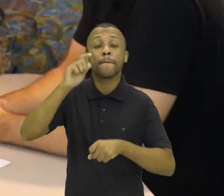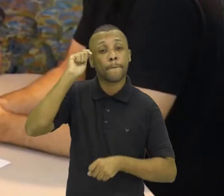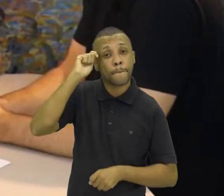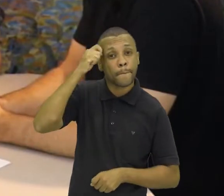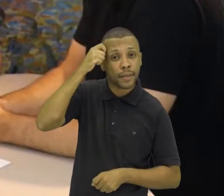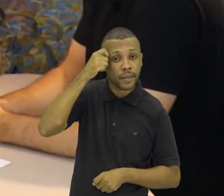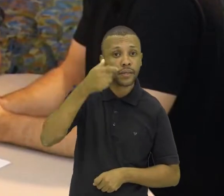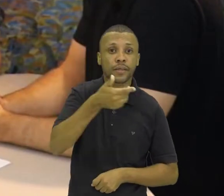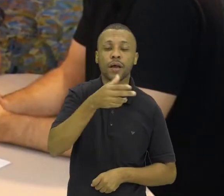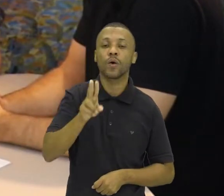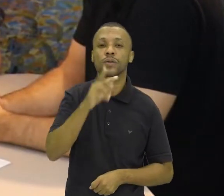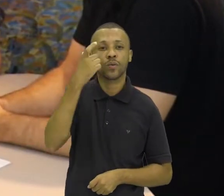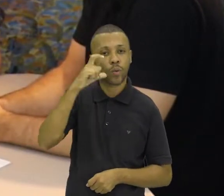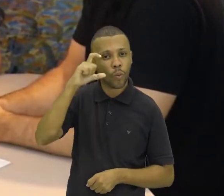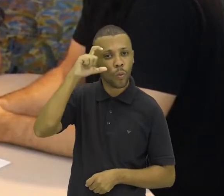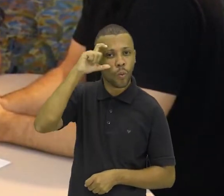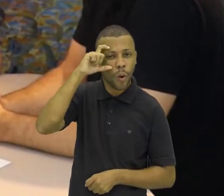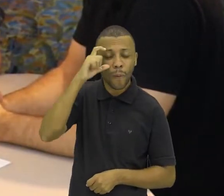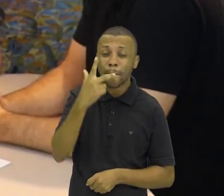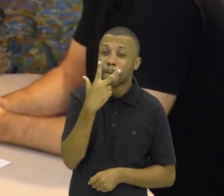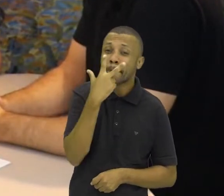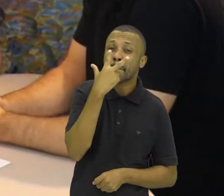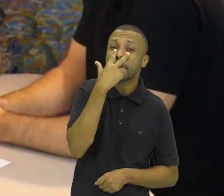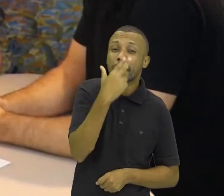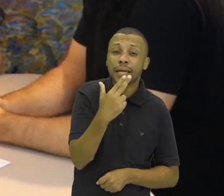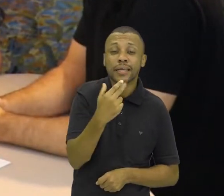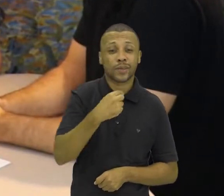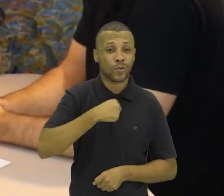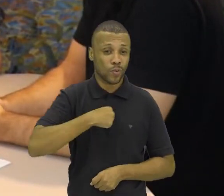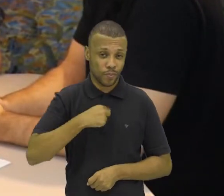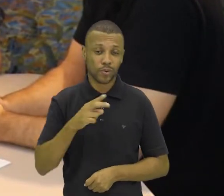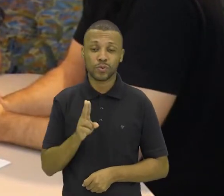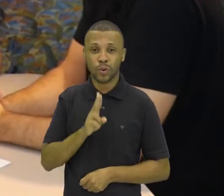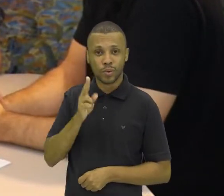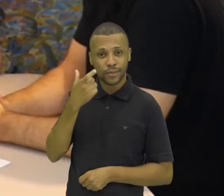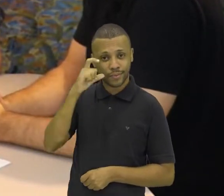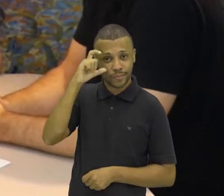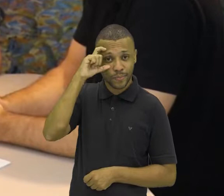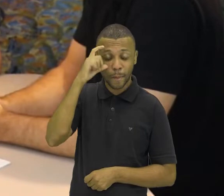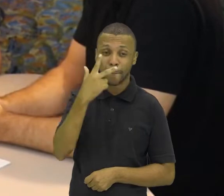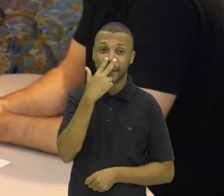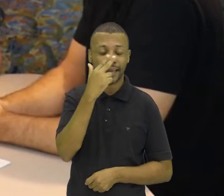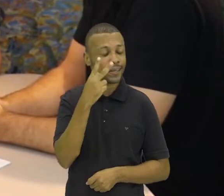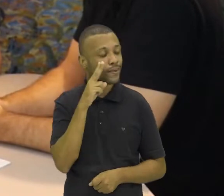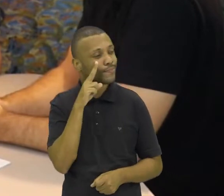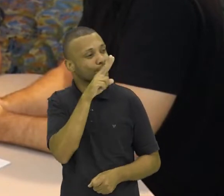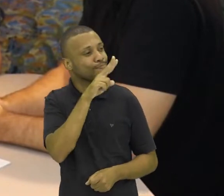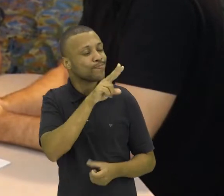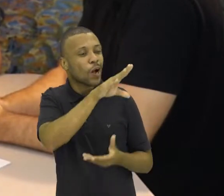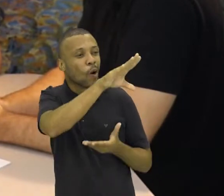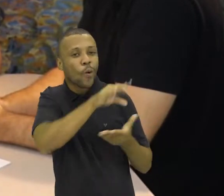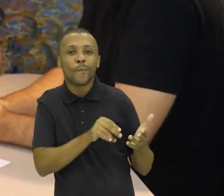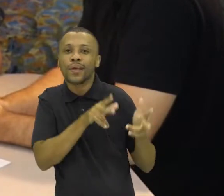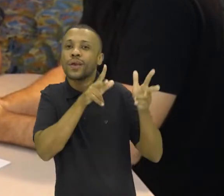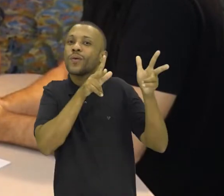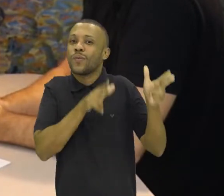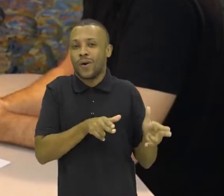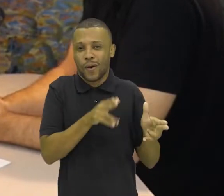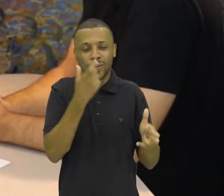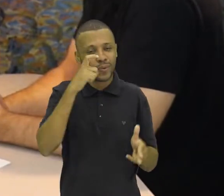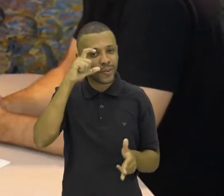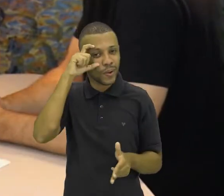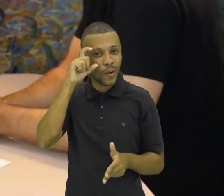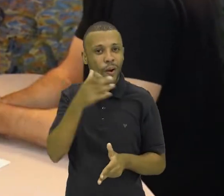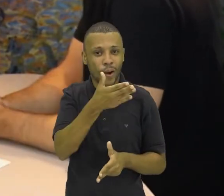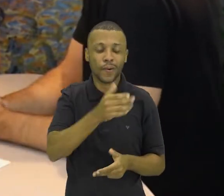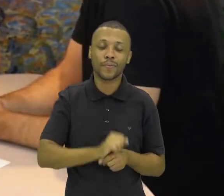moça preta, usando um óculos, aliás, um óculos bem parecidinho com o meu. Tá? Eu acho que eu me inspirei no seu óculos para comprar esse